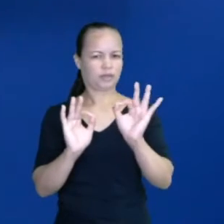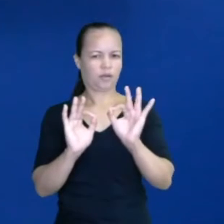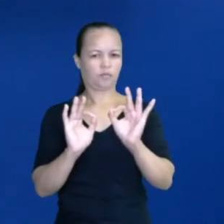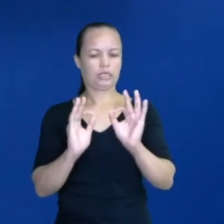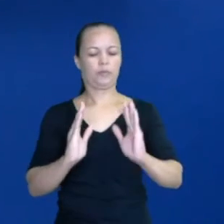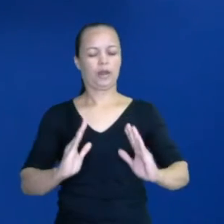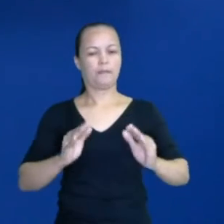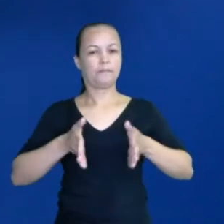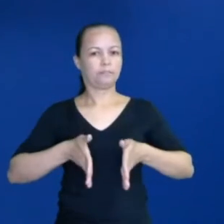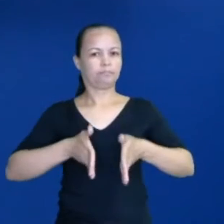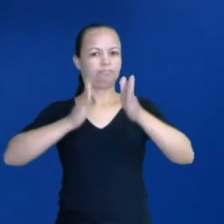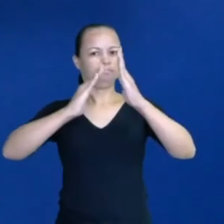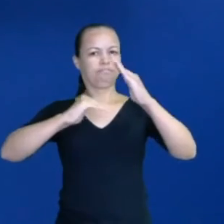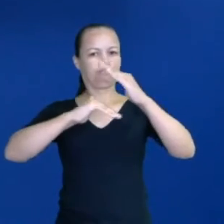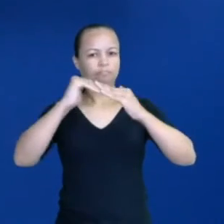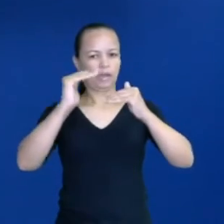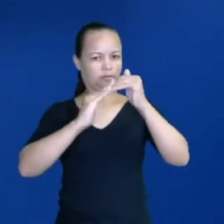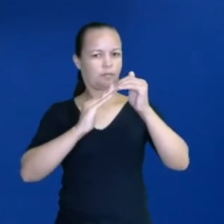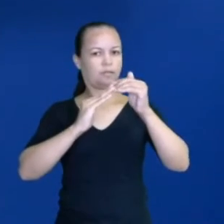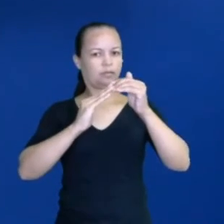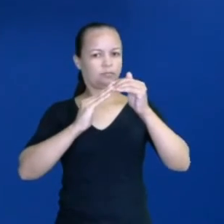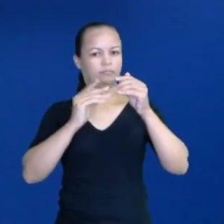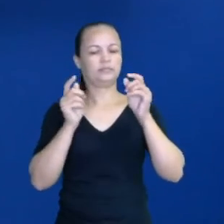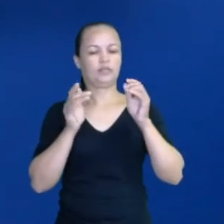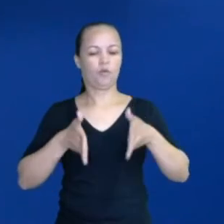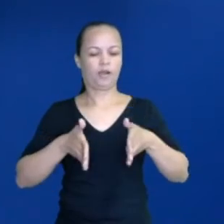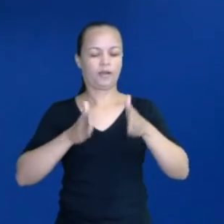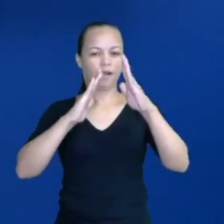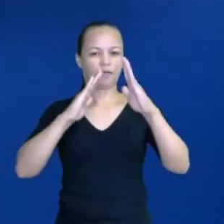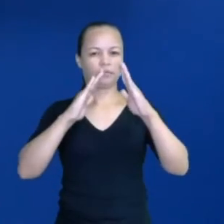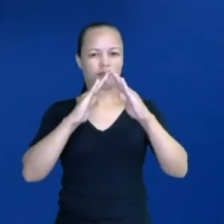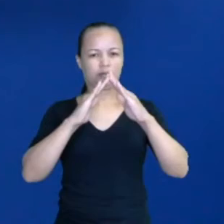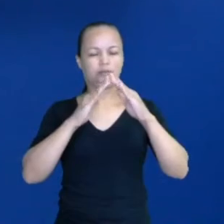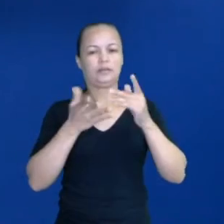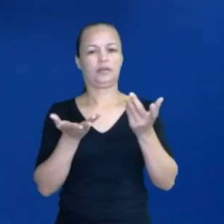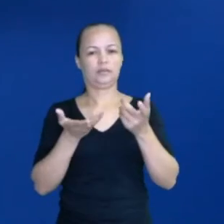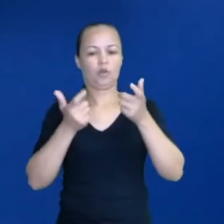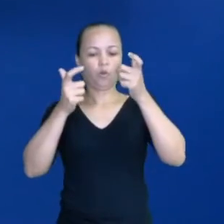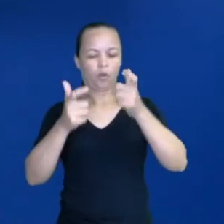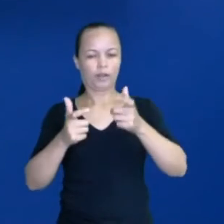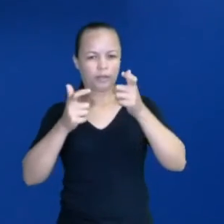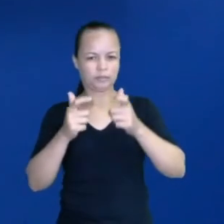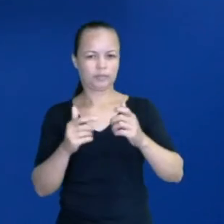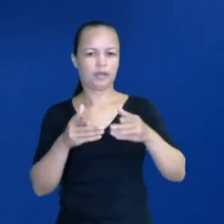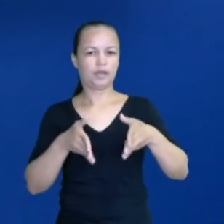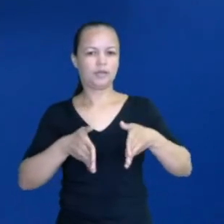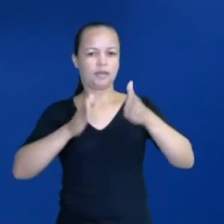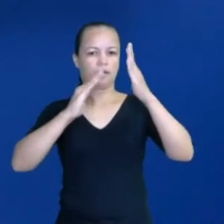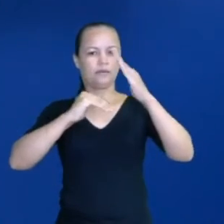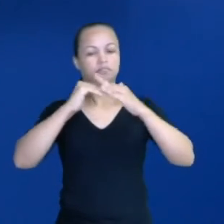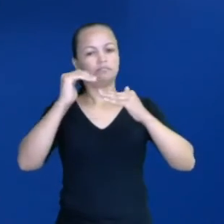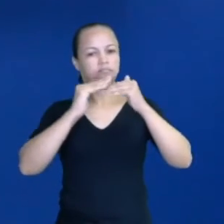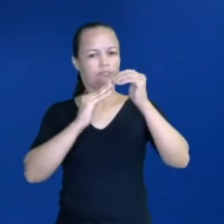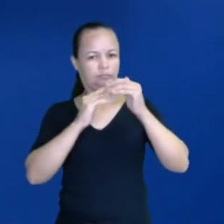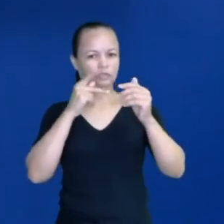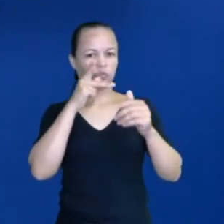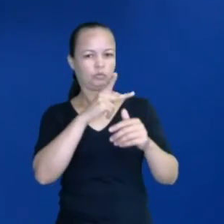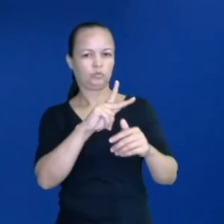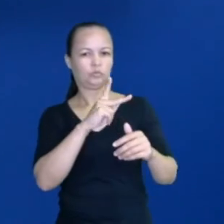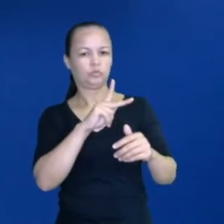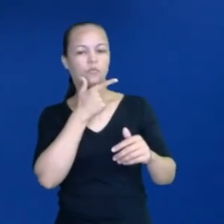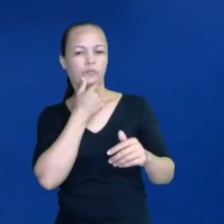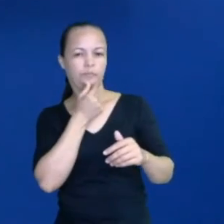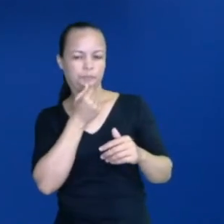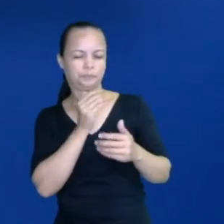em um prédio. Então, localizei aonde Pedro mora, certo?